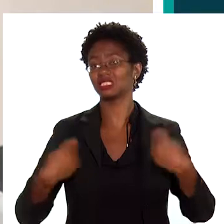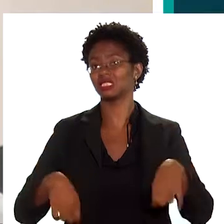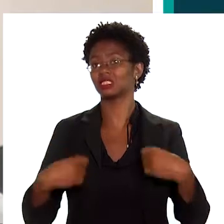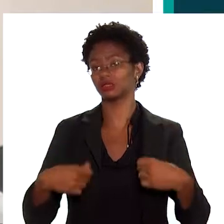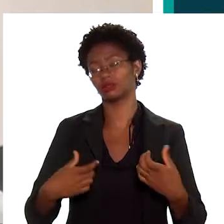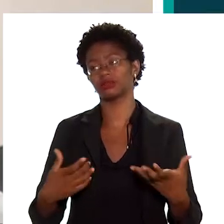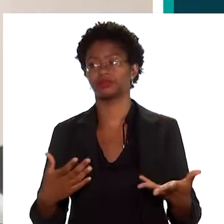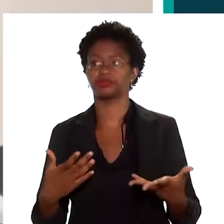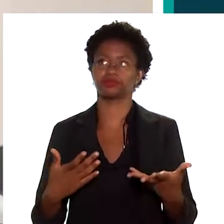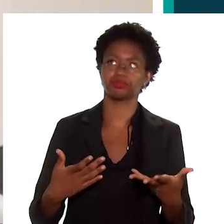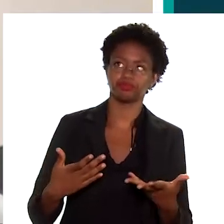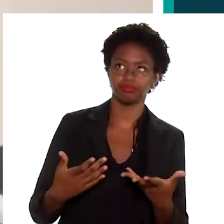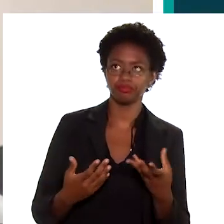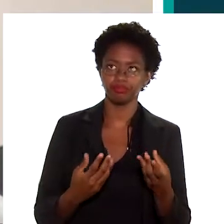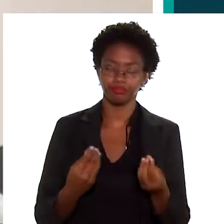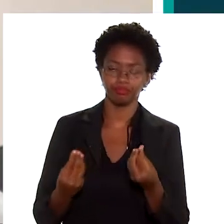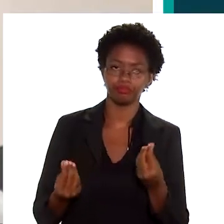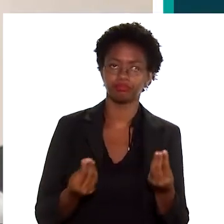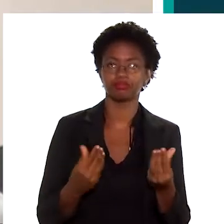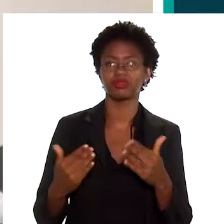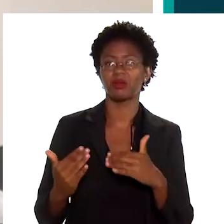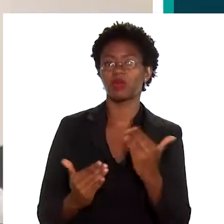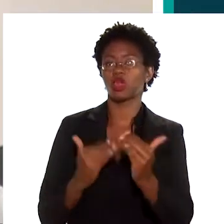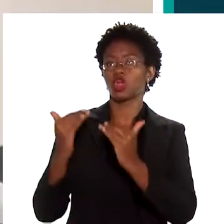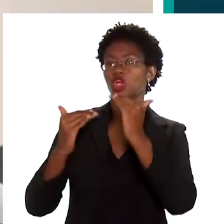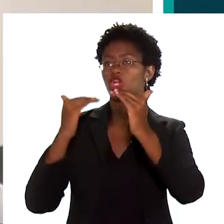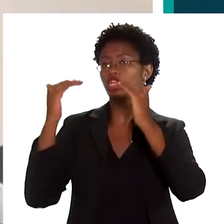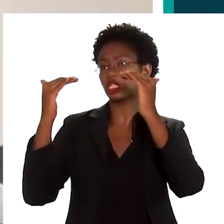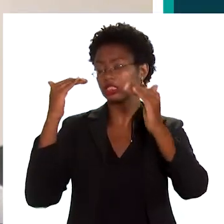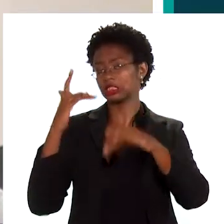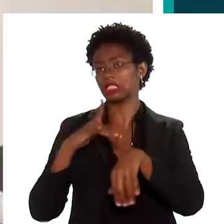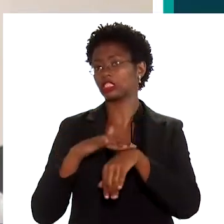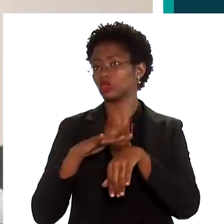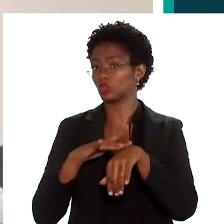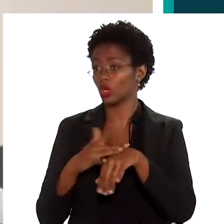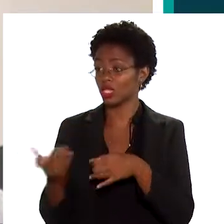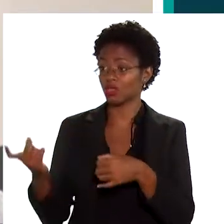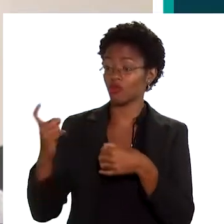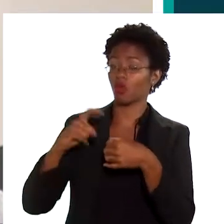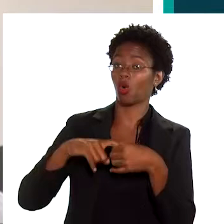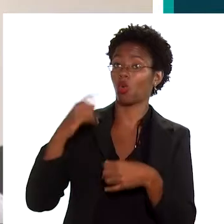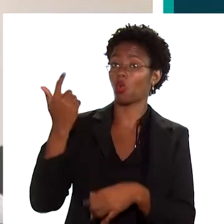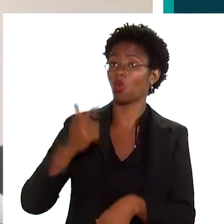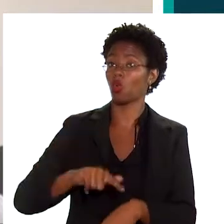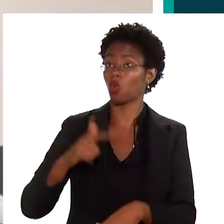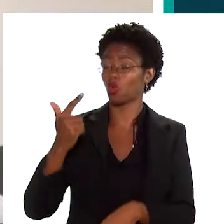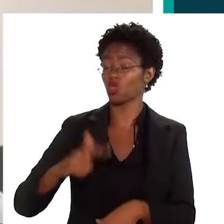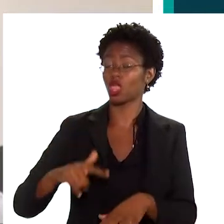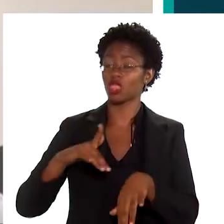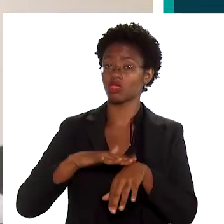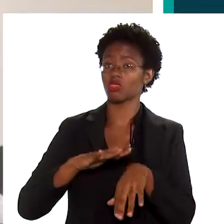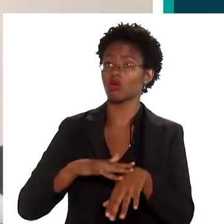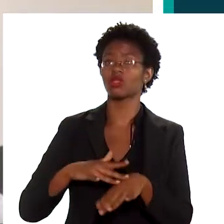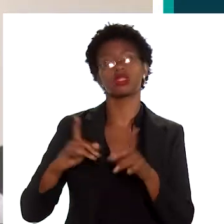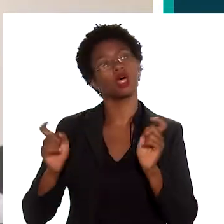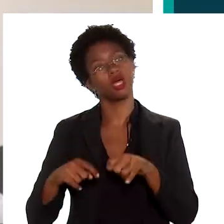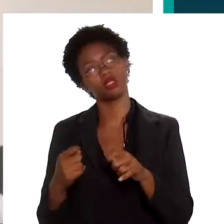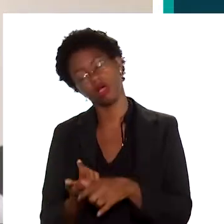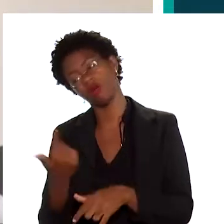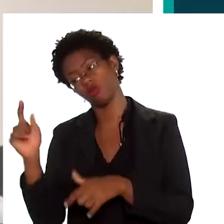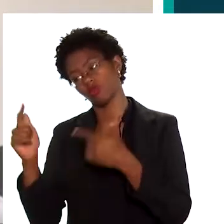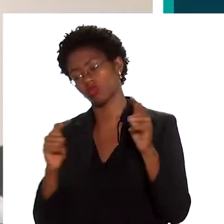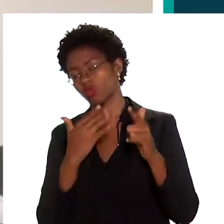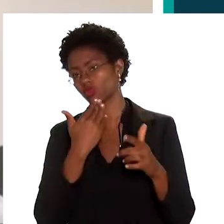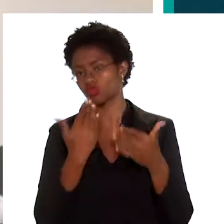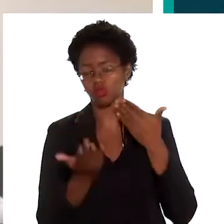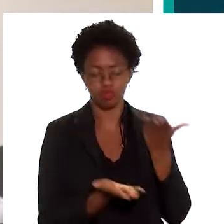em caso de progressão da doença, em caso de retorno da doença, a gente pode lançar a